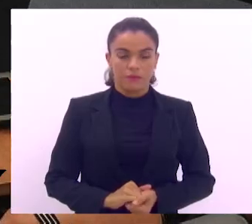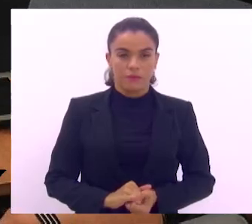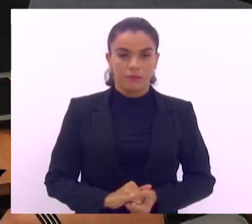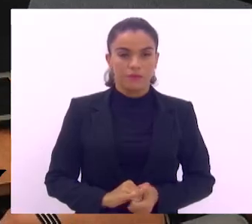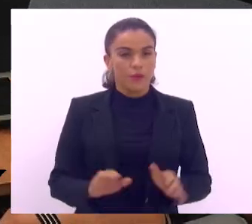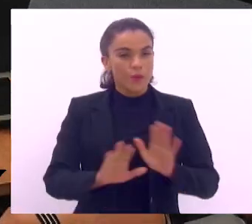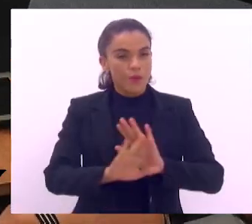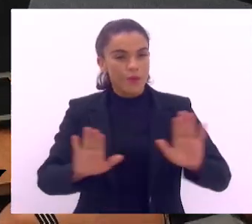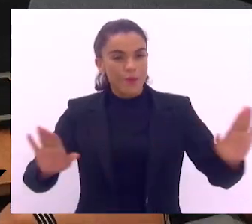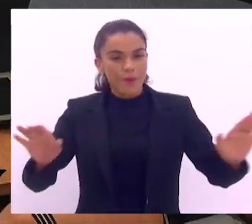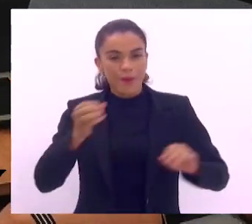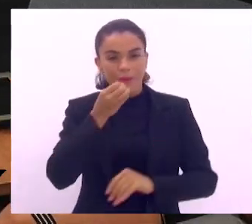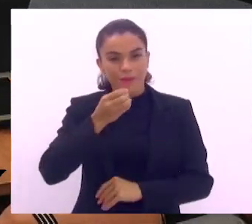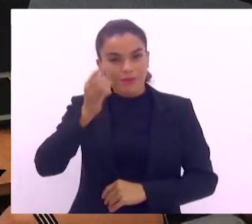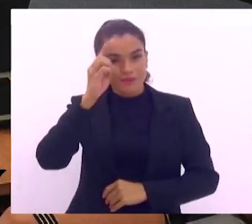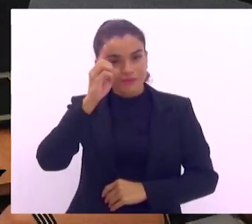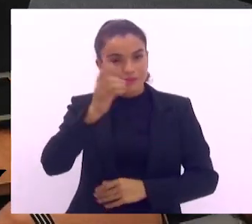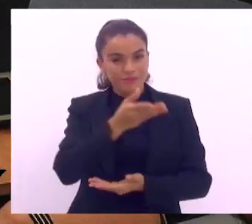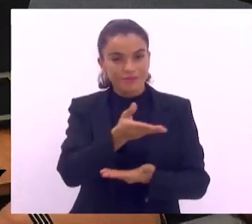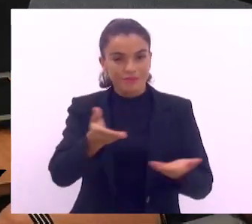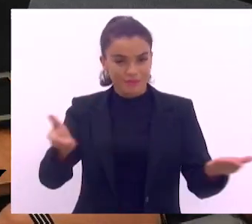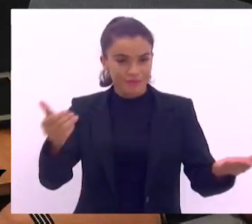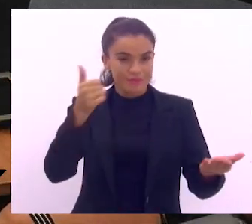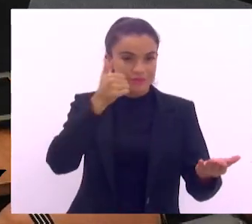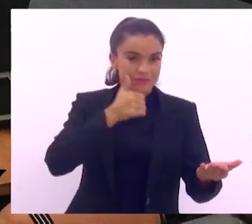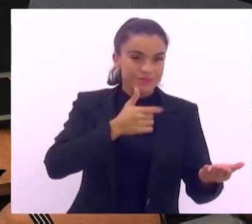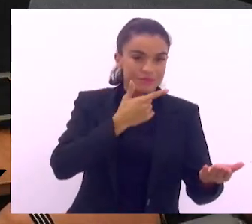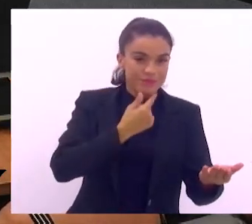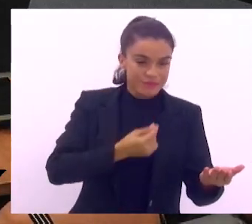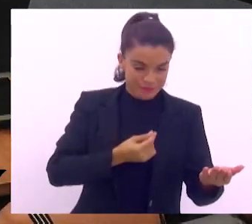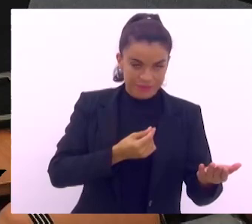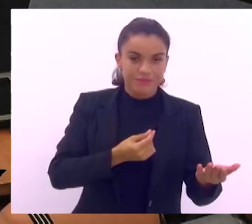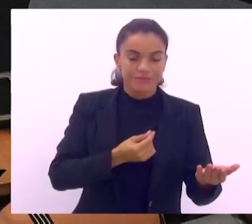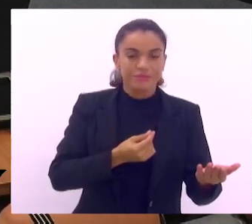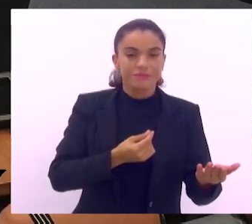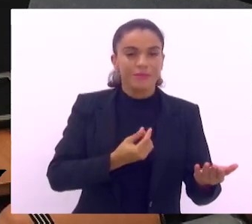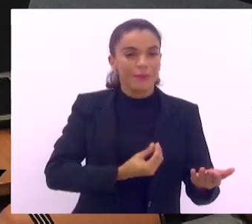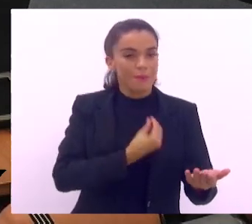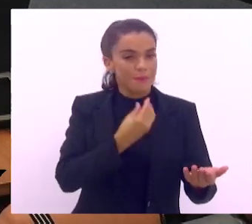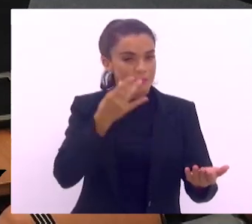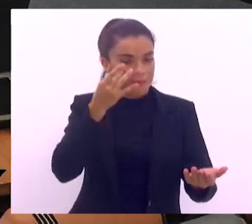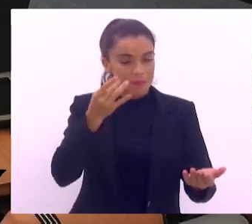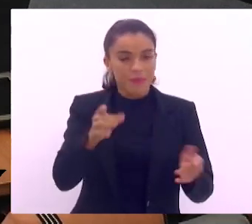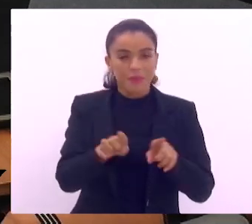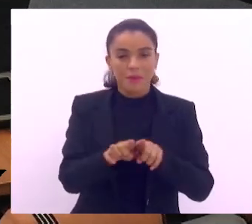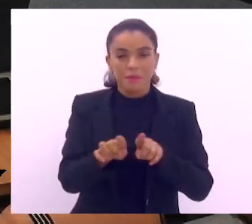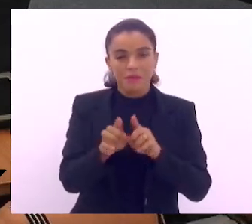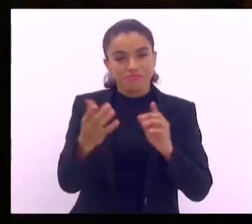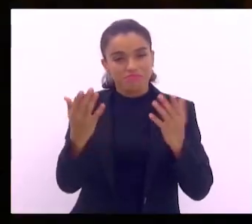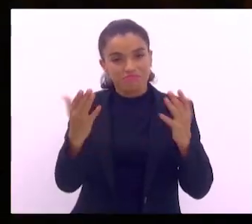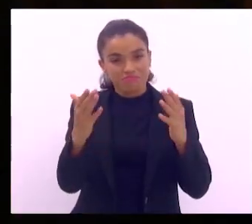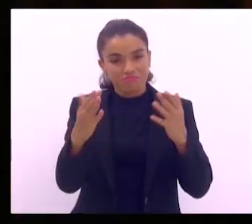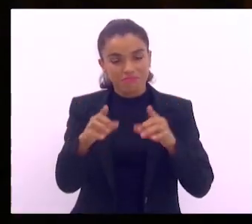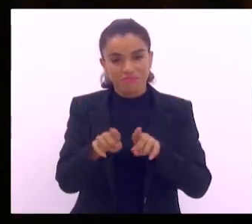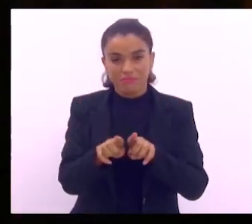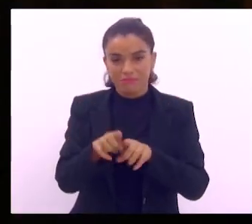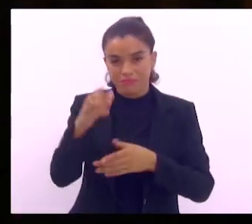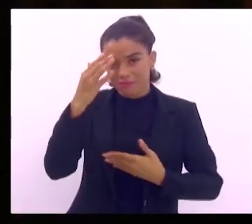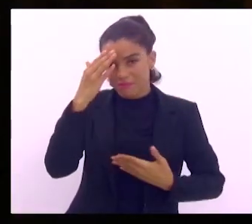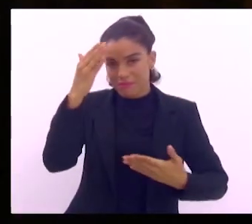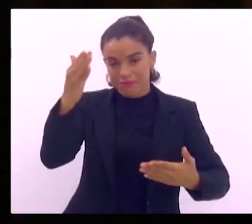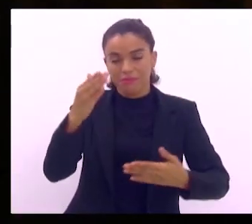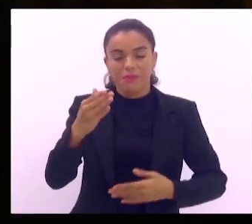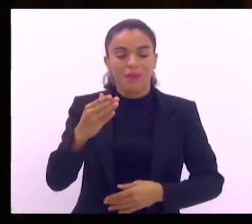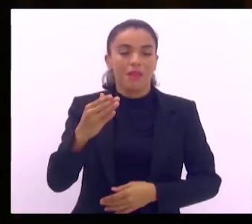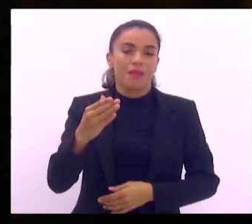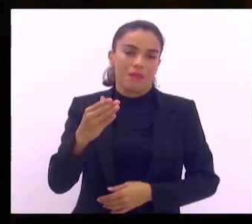Olá, bom dia a todas e todos. Gostaria de saudar e agradecer o deputado Carlinhos